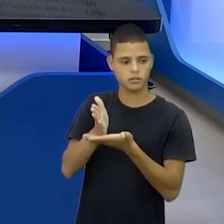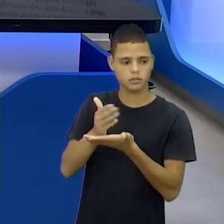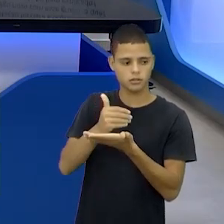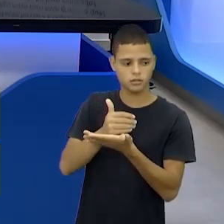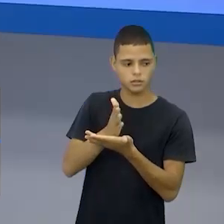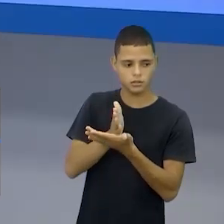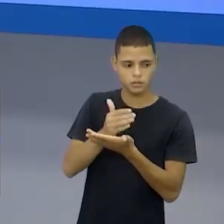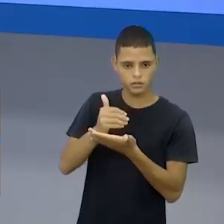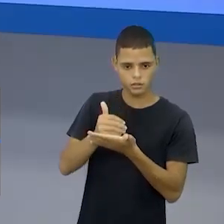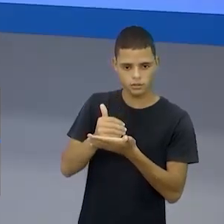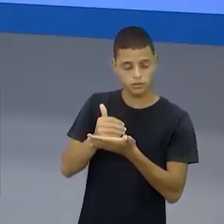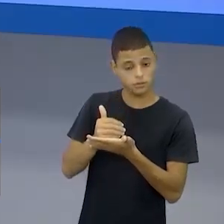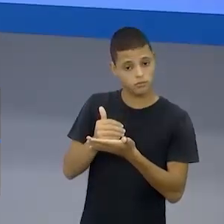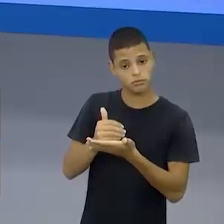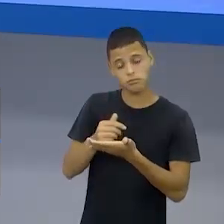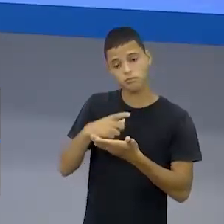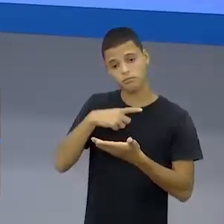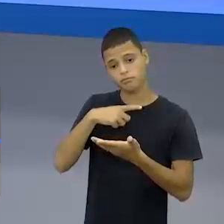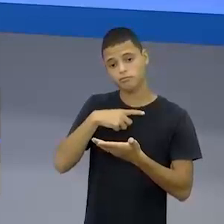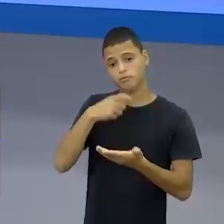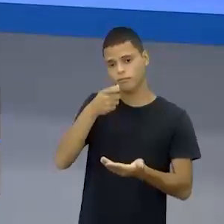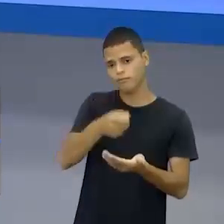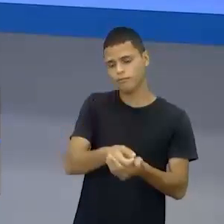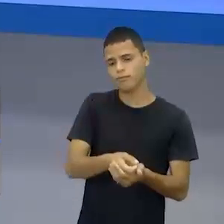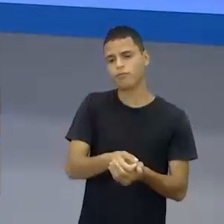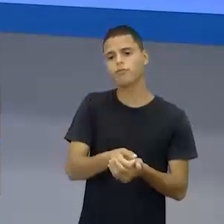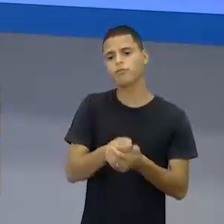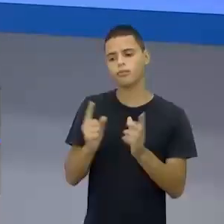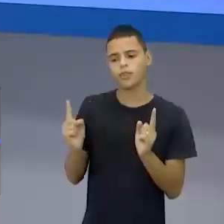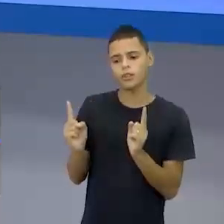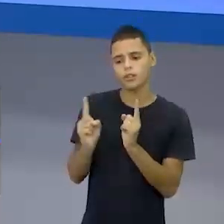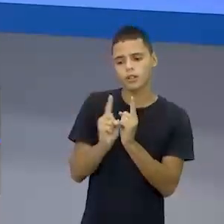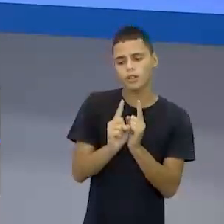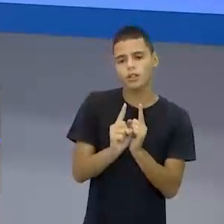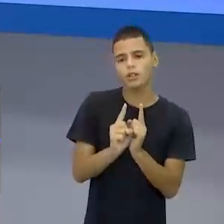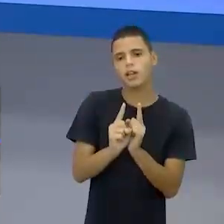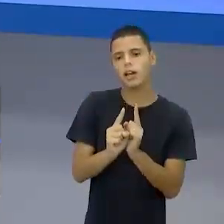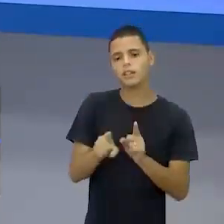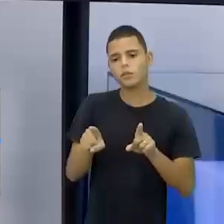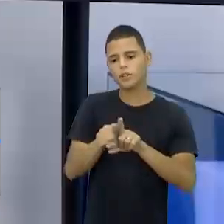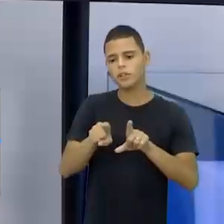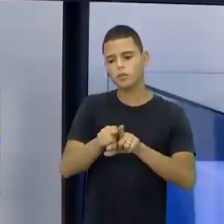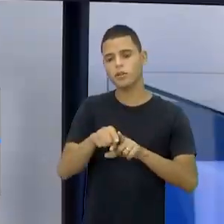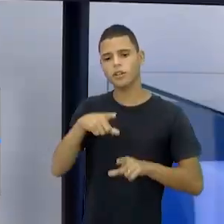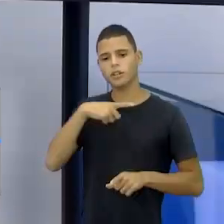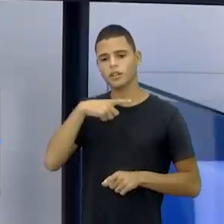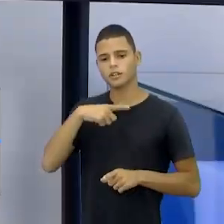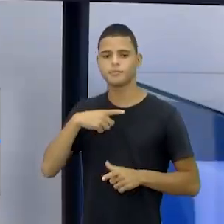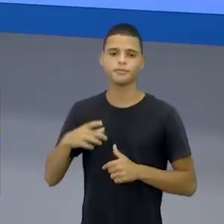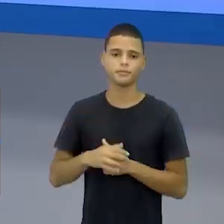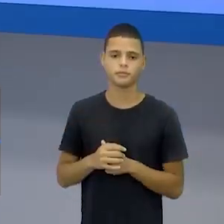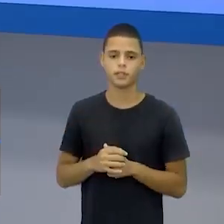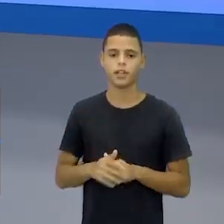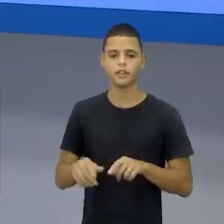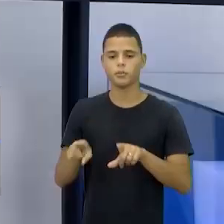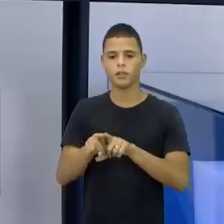vai pagar menos, o outro fez uma taxa maior, mas o prazo era menor. Ele Sim. vai fazer essas comparações, né? Exatamente. E qual é a última aí? Lembrando